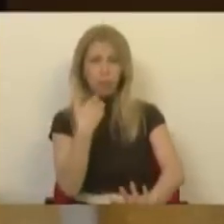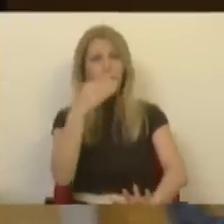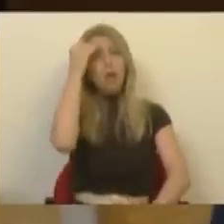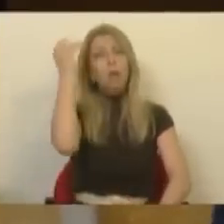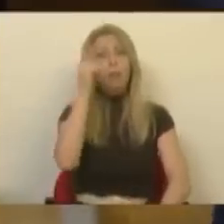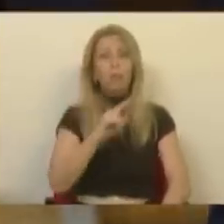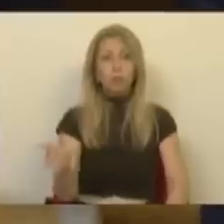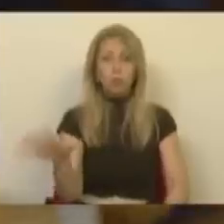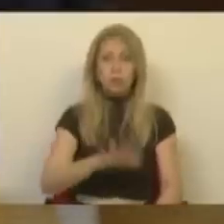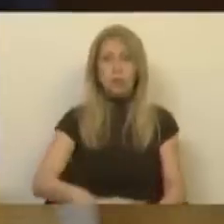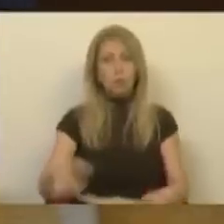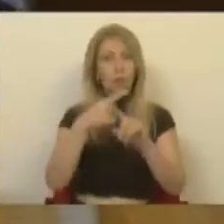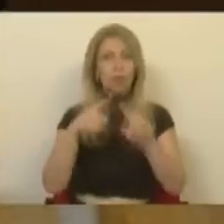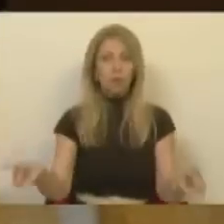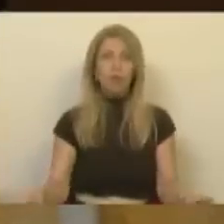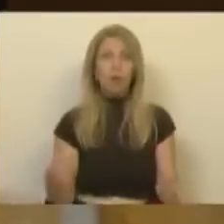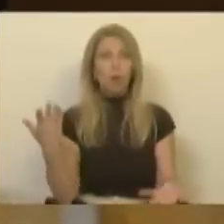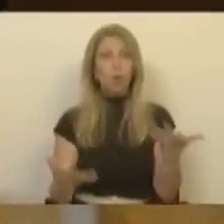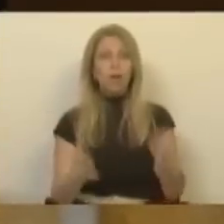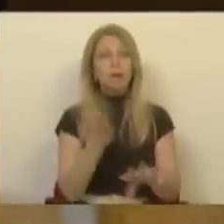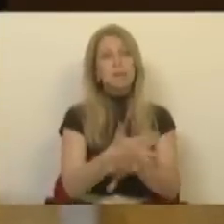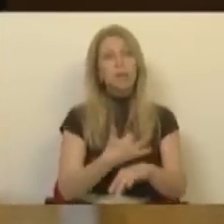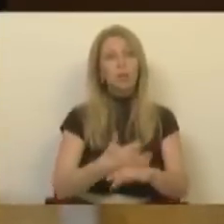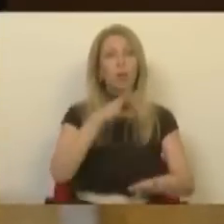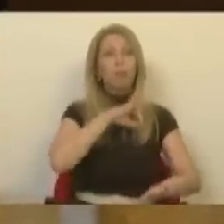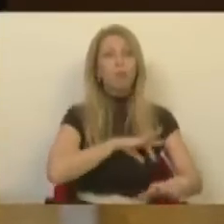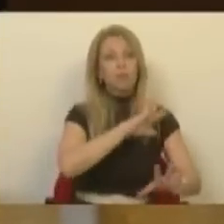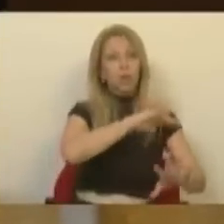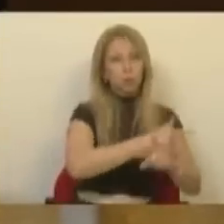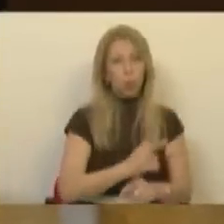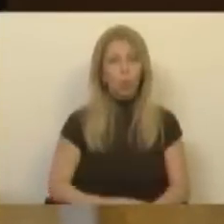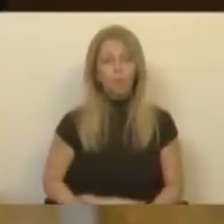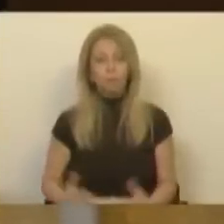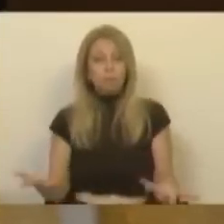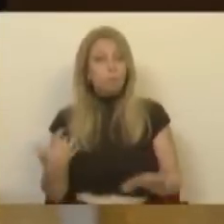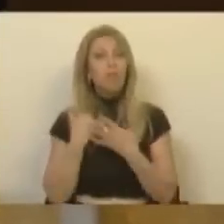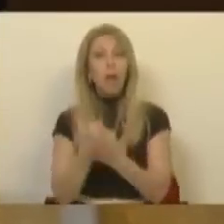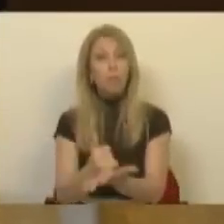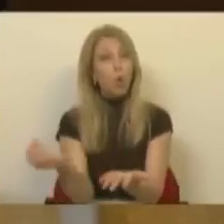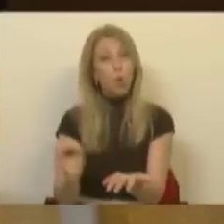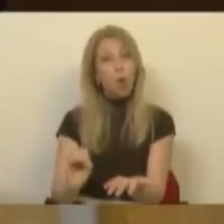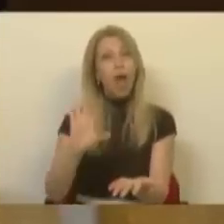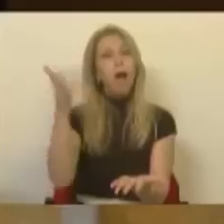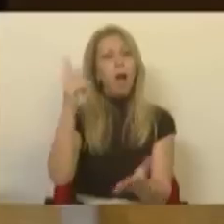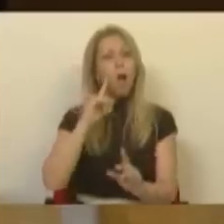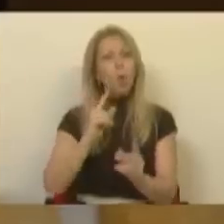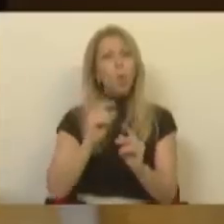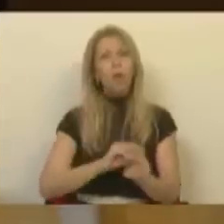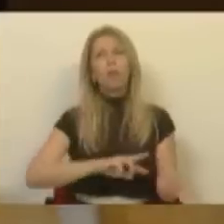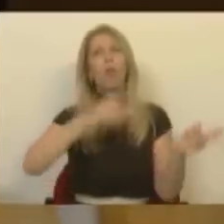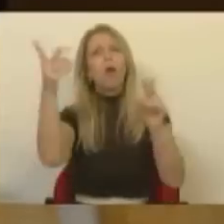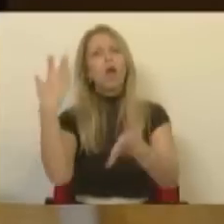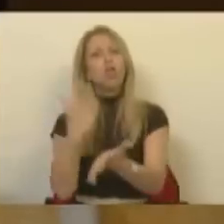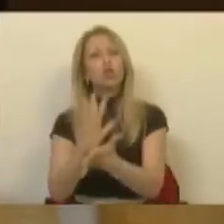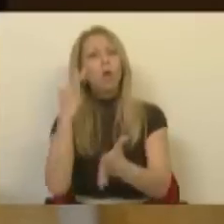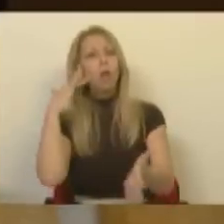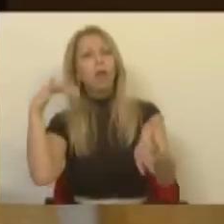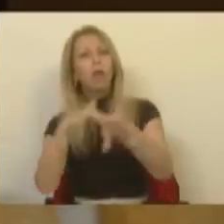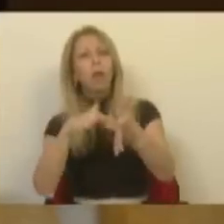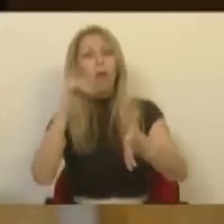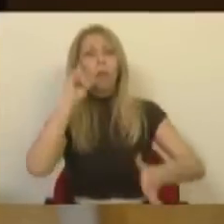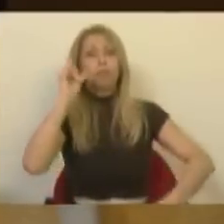diferenciada faça outros e a todos profissionais o facto não terem apoios quando são colocados a centenas de quilômetros da sua casa